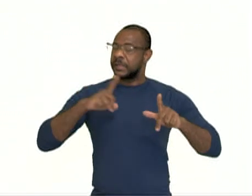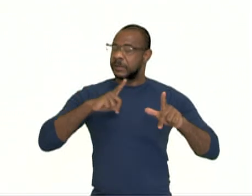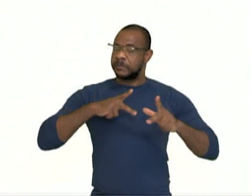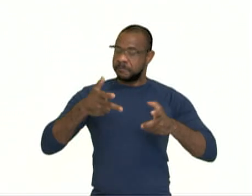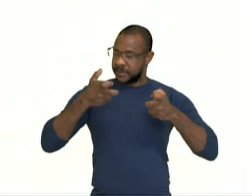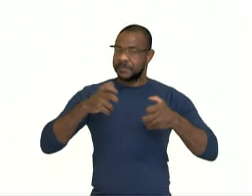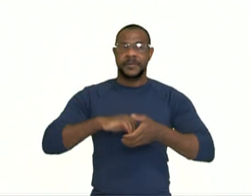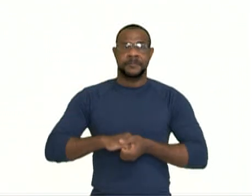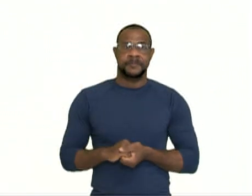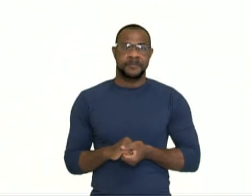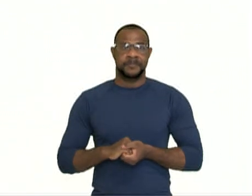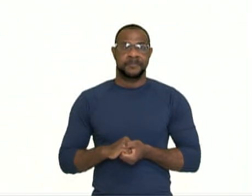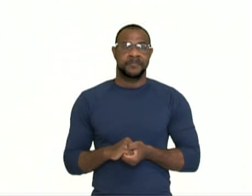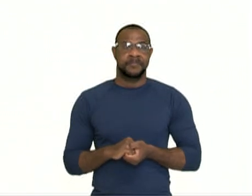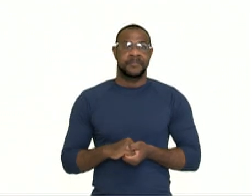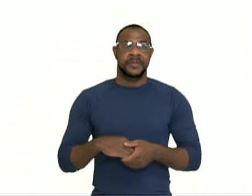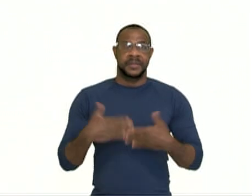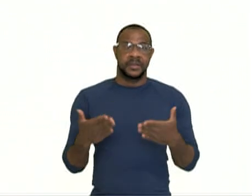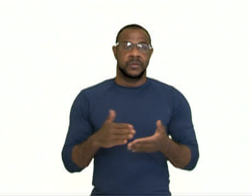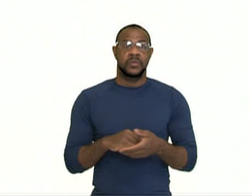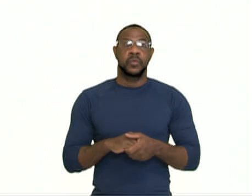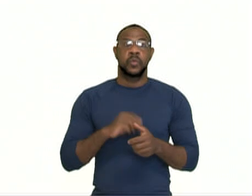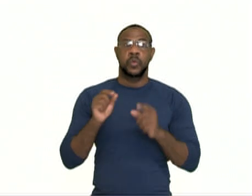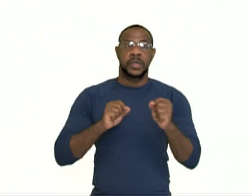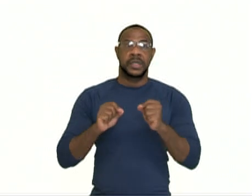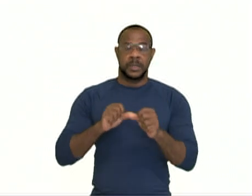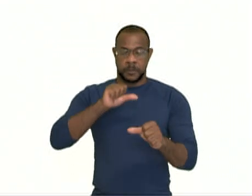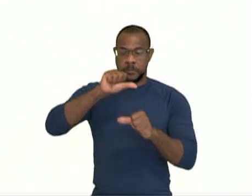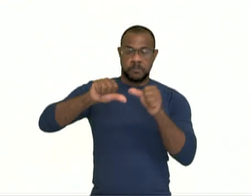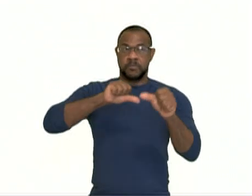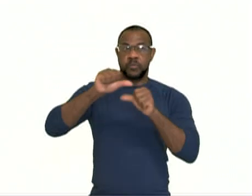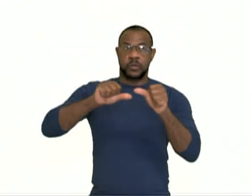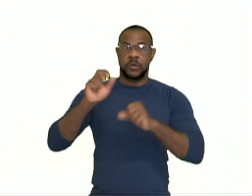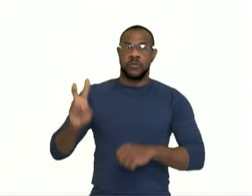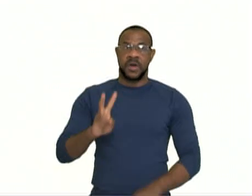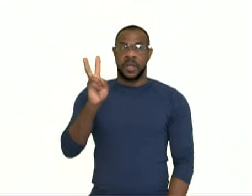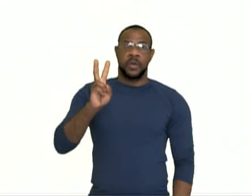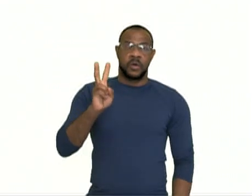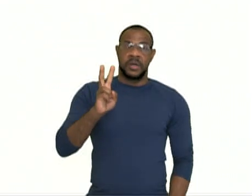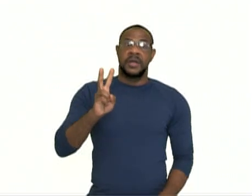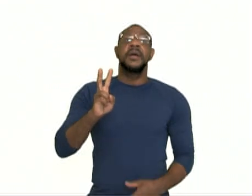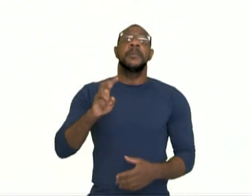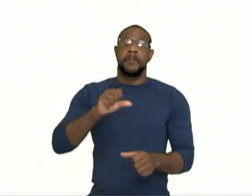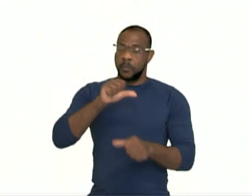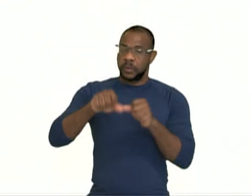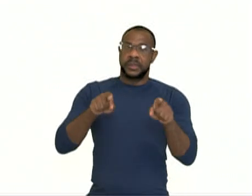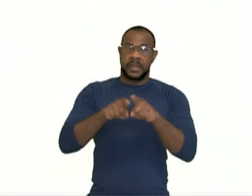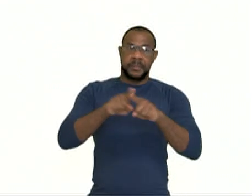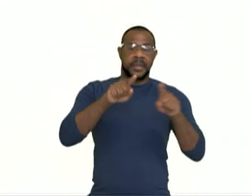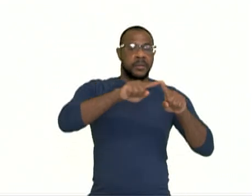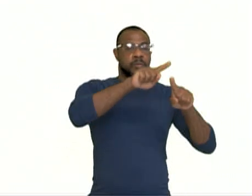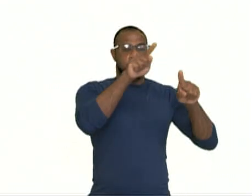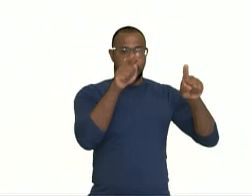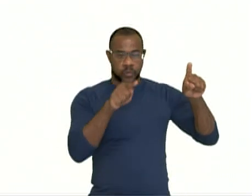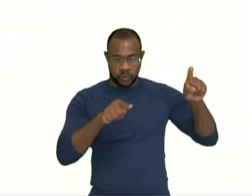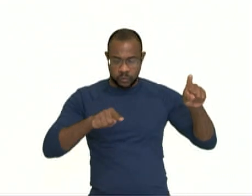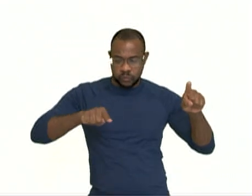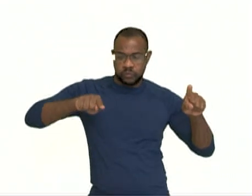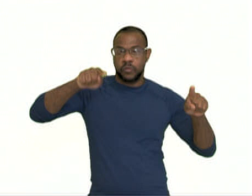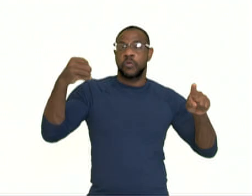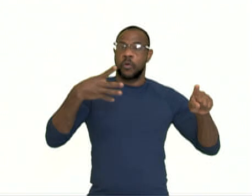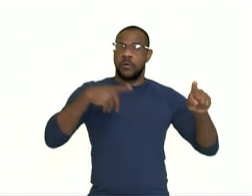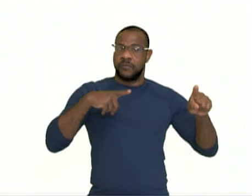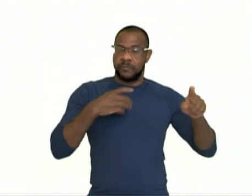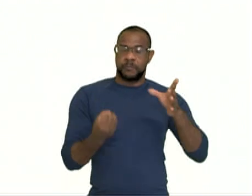diferenciada no gráfico. Então, a partir do momento que eu altero algum valor, ela vai fazer uma nova